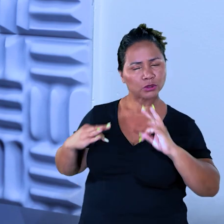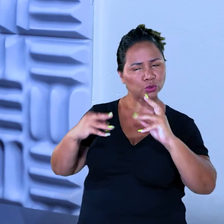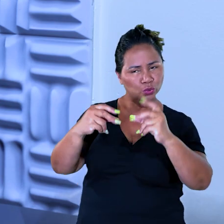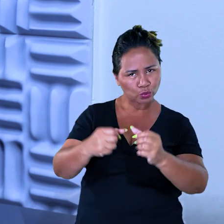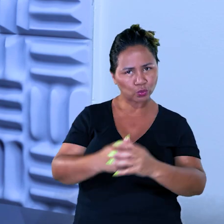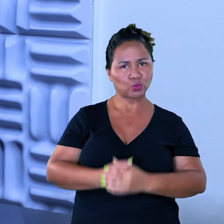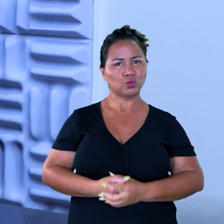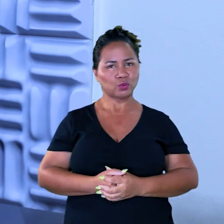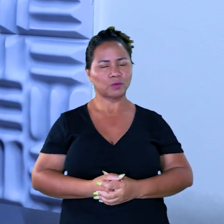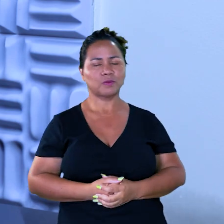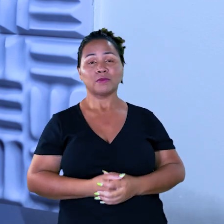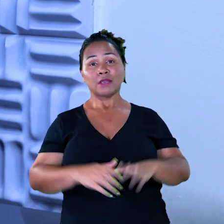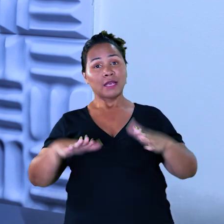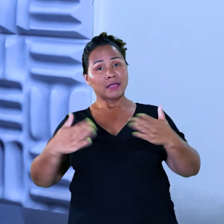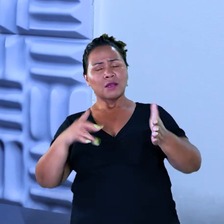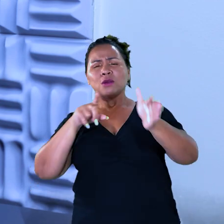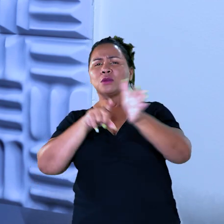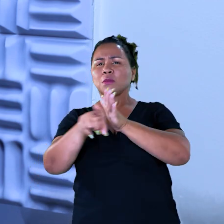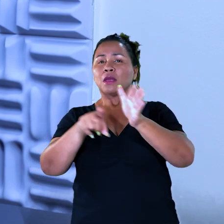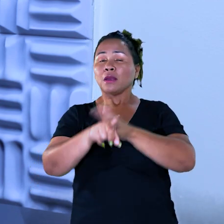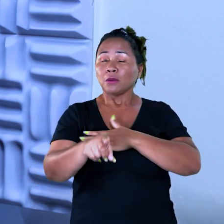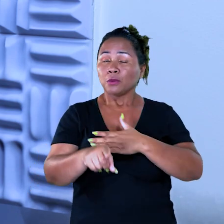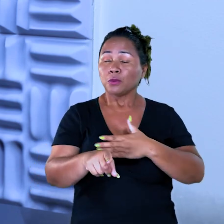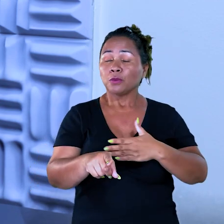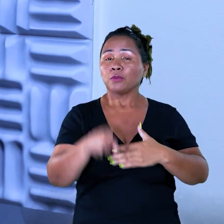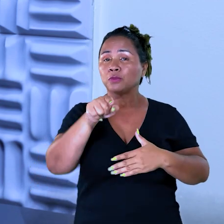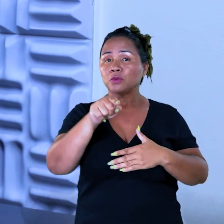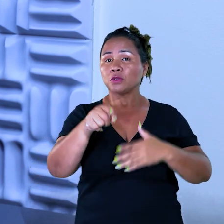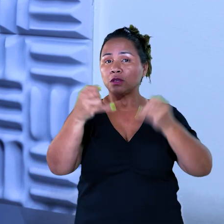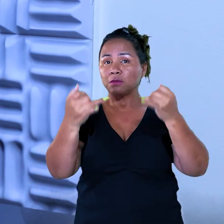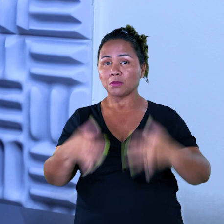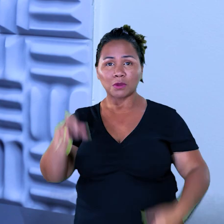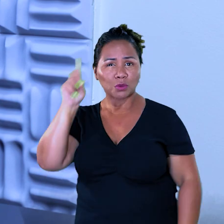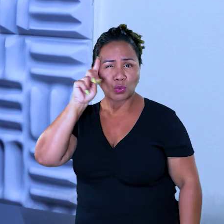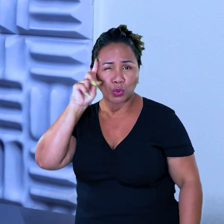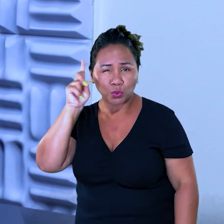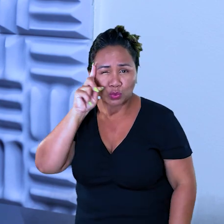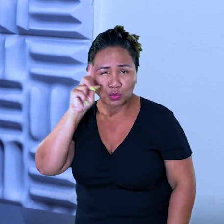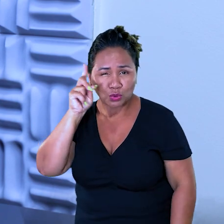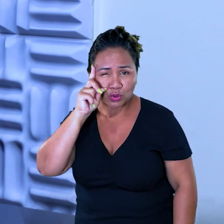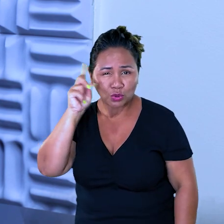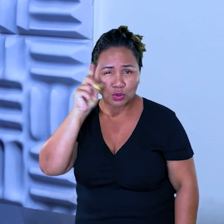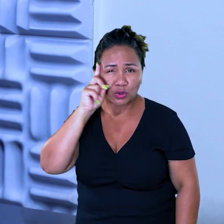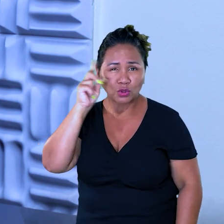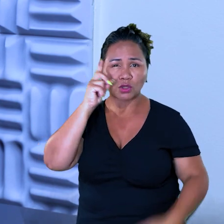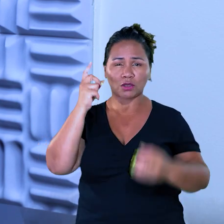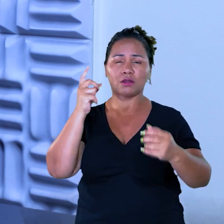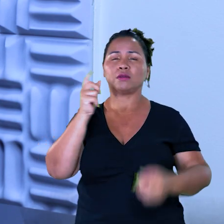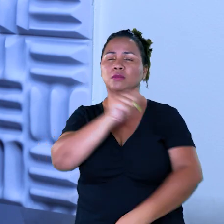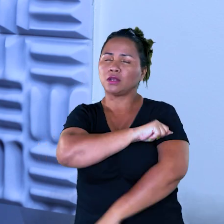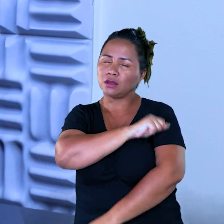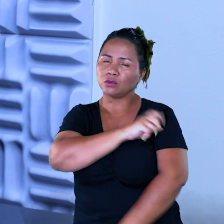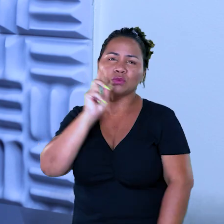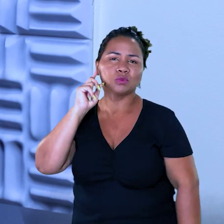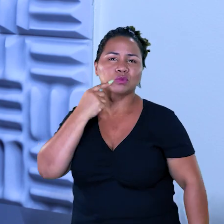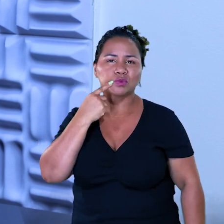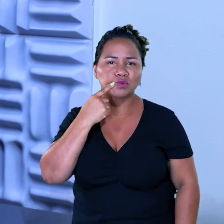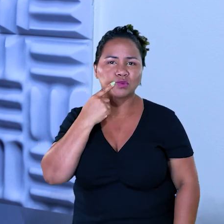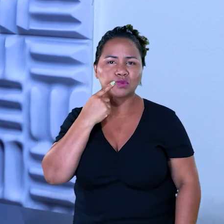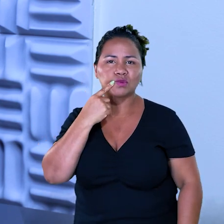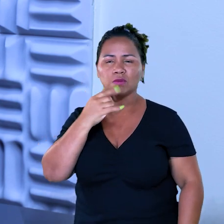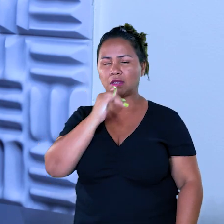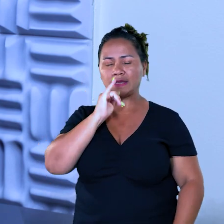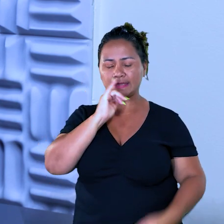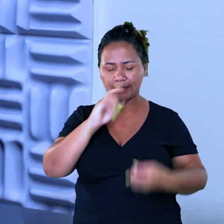Atividade de vida diária com eles. Por exemplo, a saúde mental, a saúde emocional, a